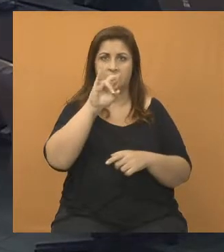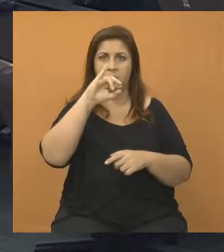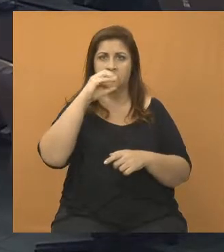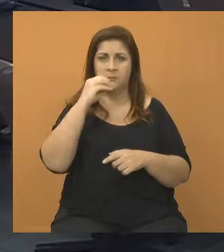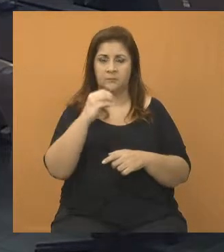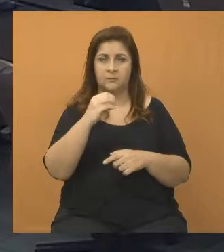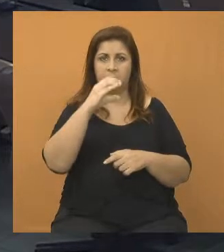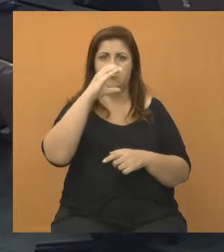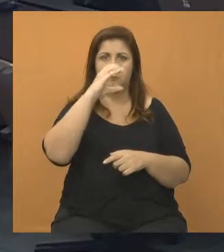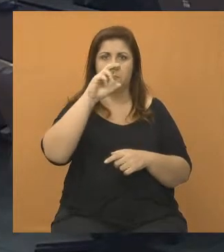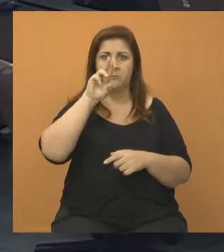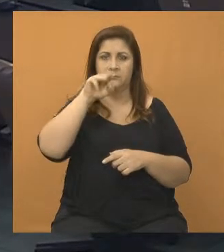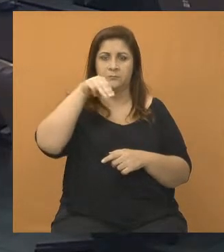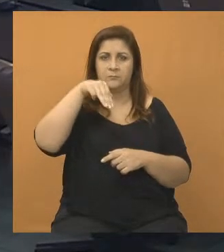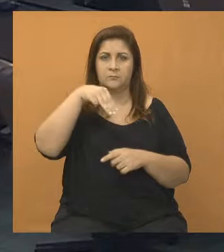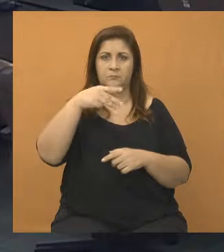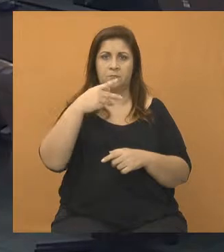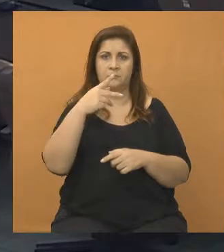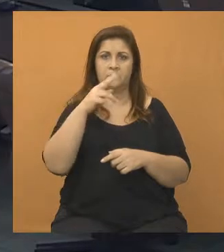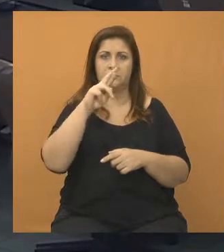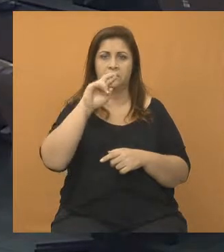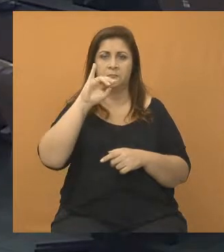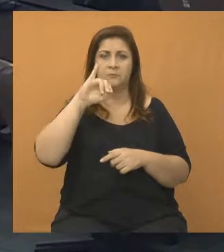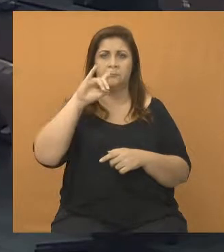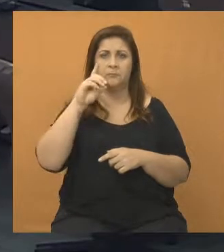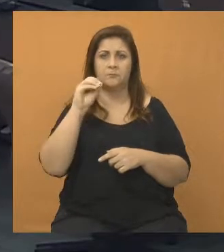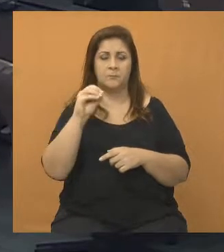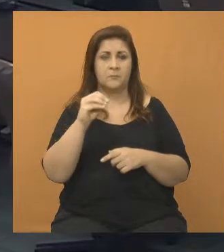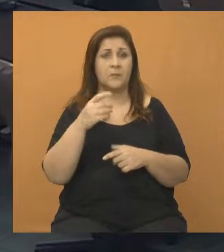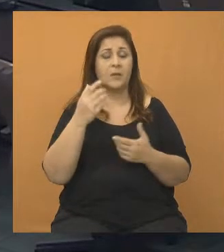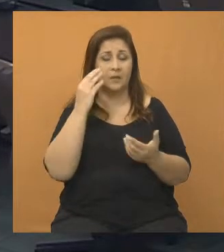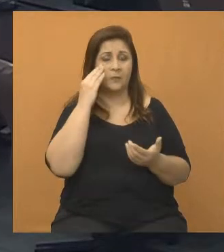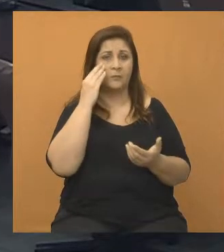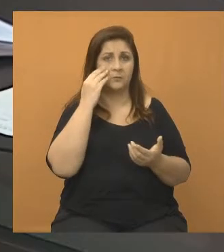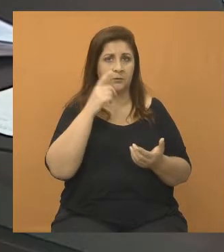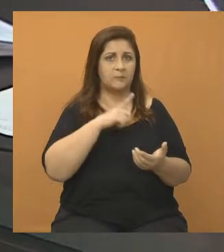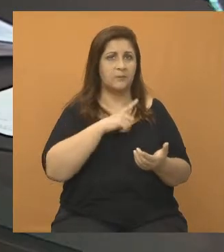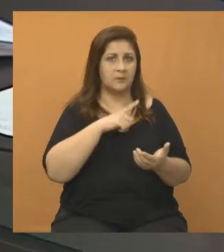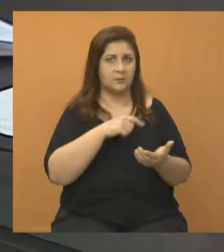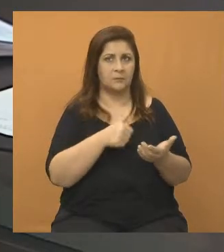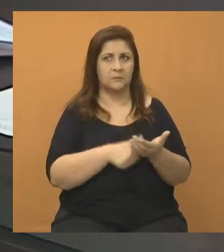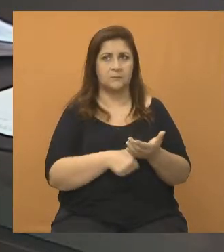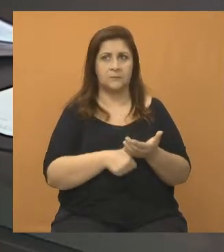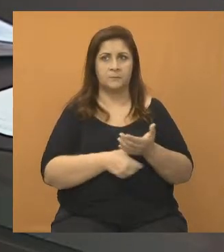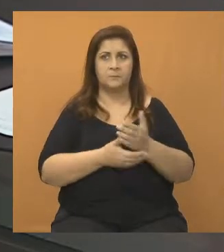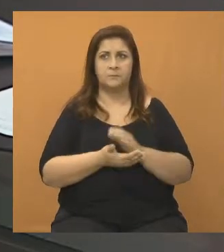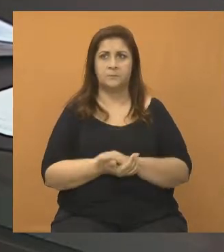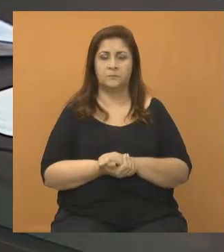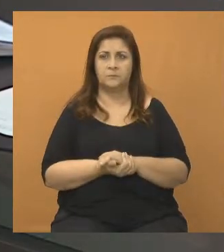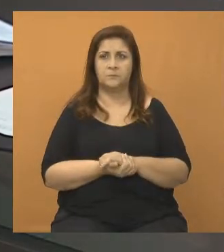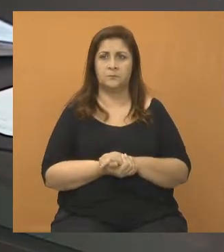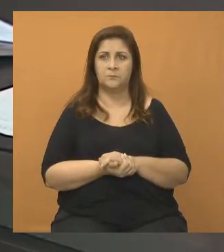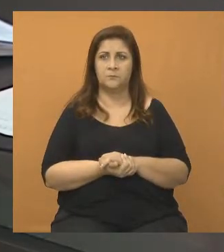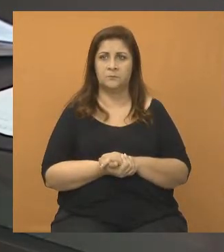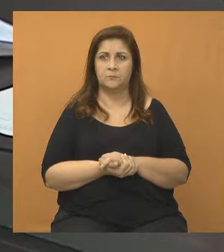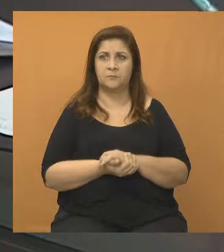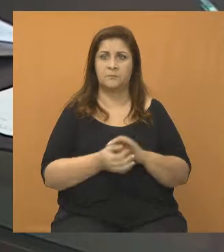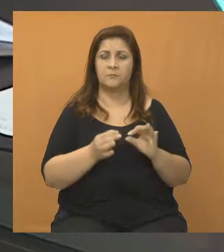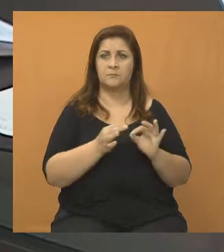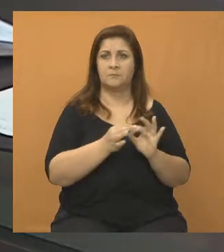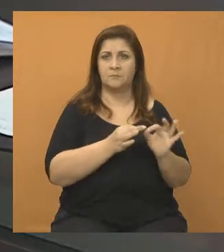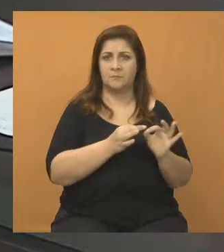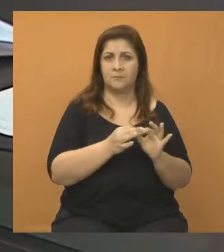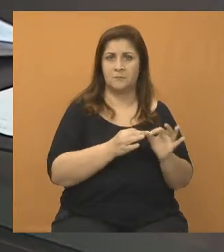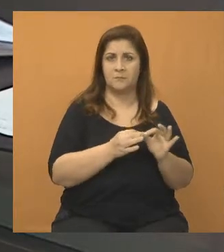né? Eu sei que lá vai ser uma regularização específica, né? Então, vai ser conduzida